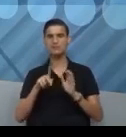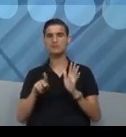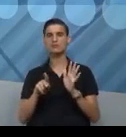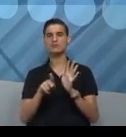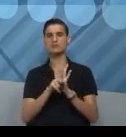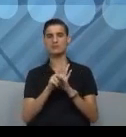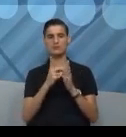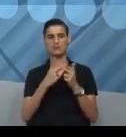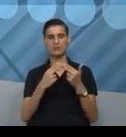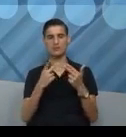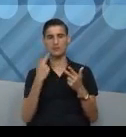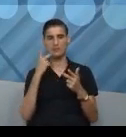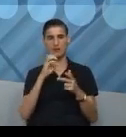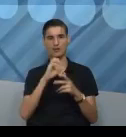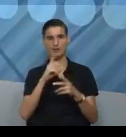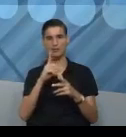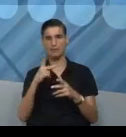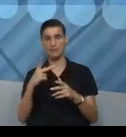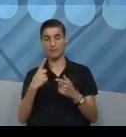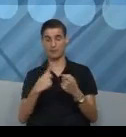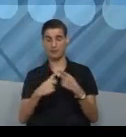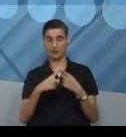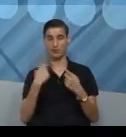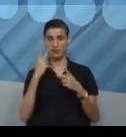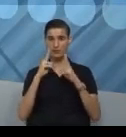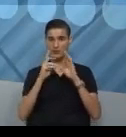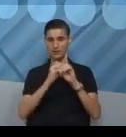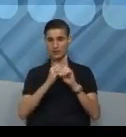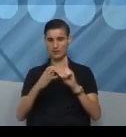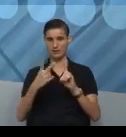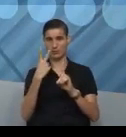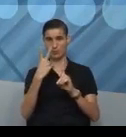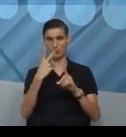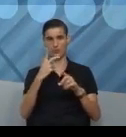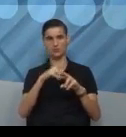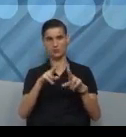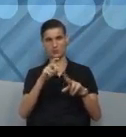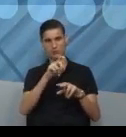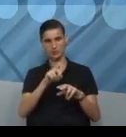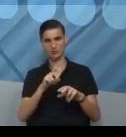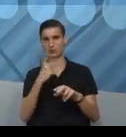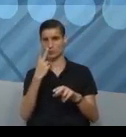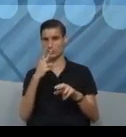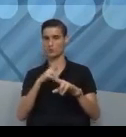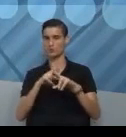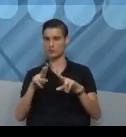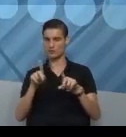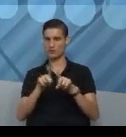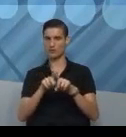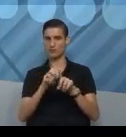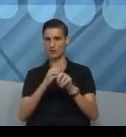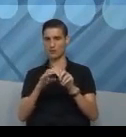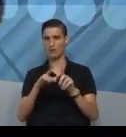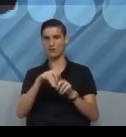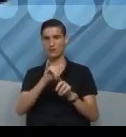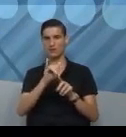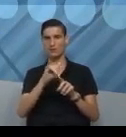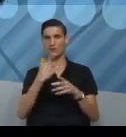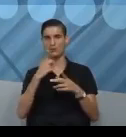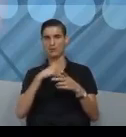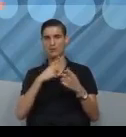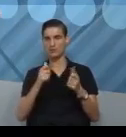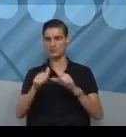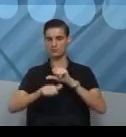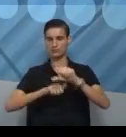era uma solução para aquela EDP. Por quê? Porque quando eu derivei duas vezes em relação a x, duas vezes em relação a y, e quando